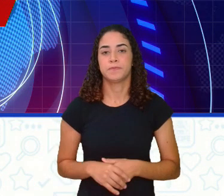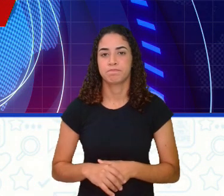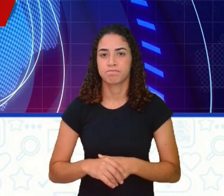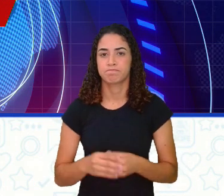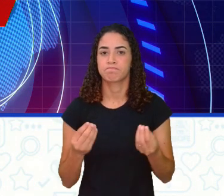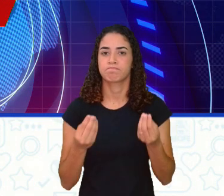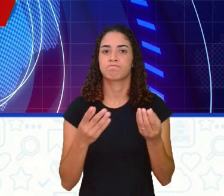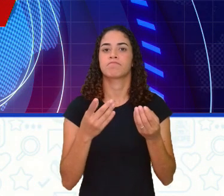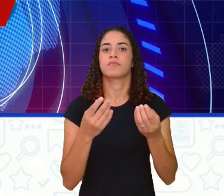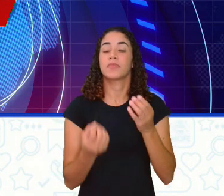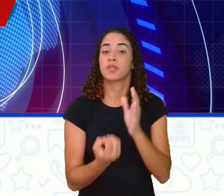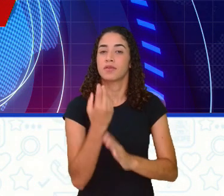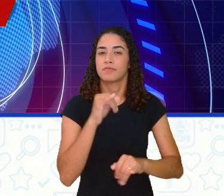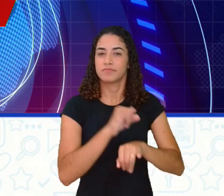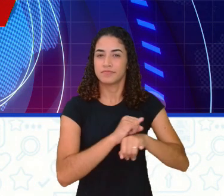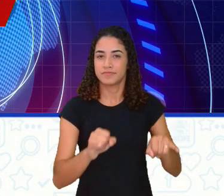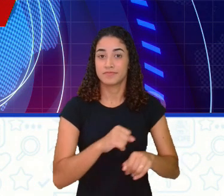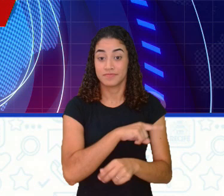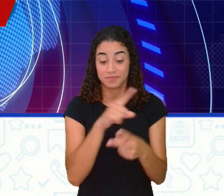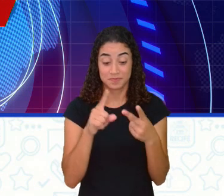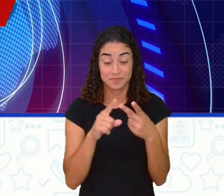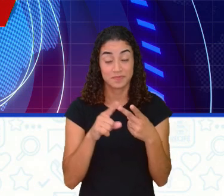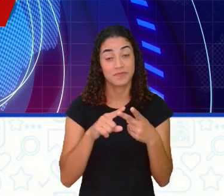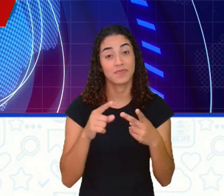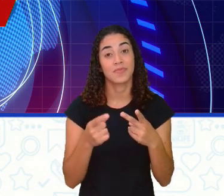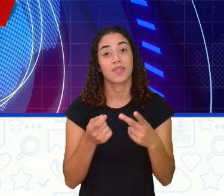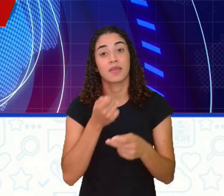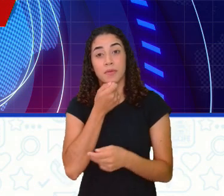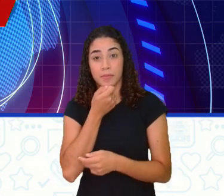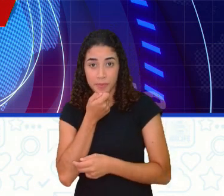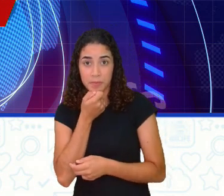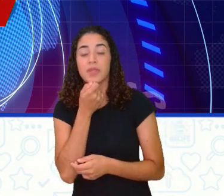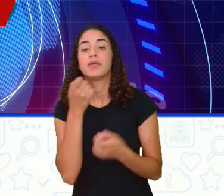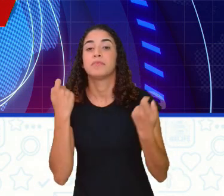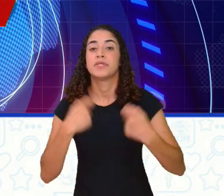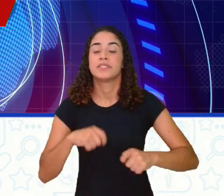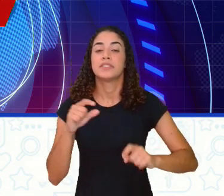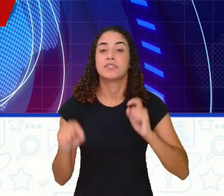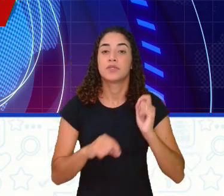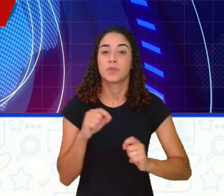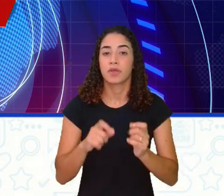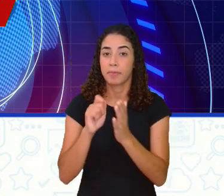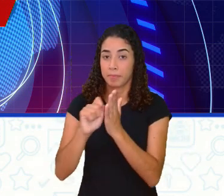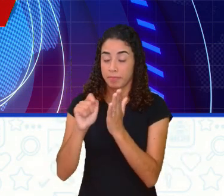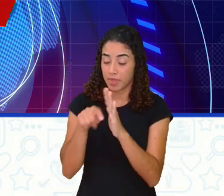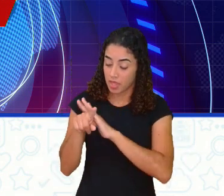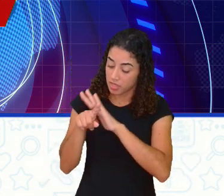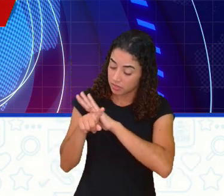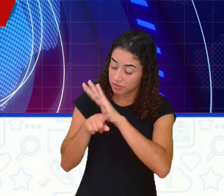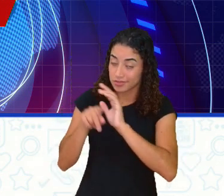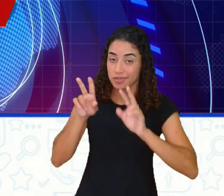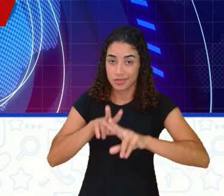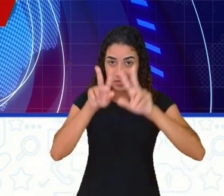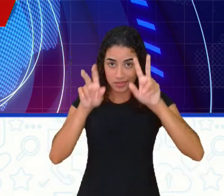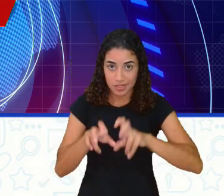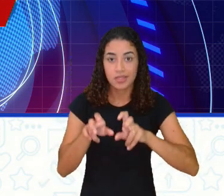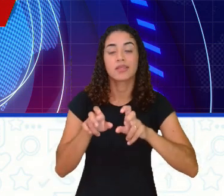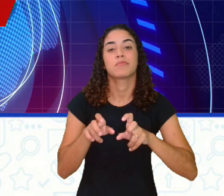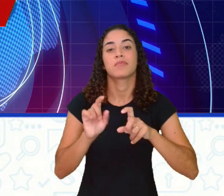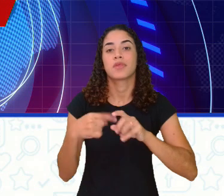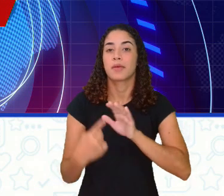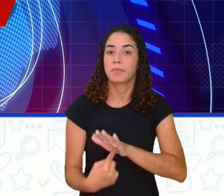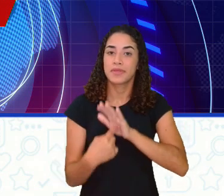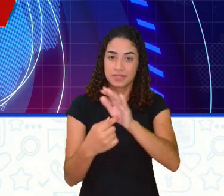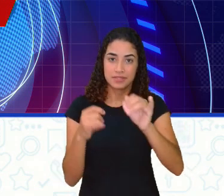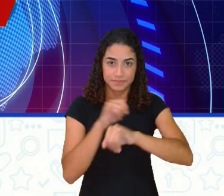se fazer uma notícia. Segundo passo, o jornalista ou redator da notícia precisa pesquisar sobre o tema que será apresentado